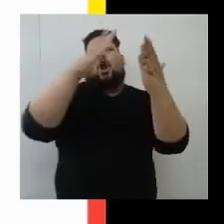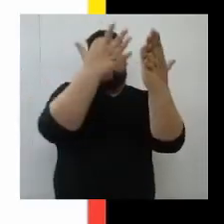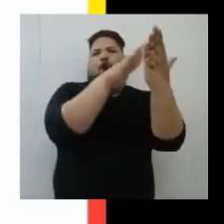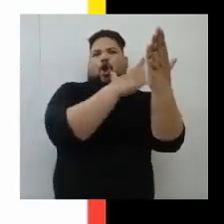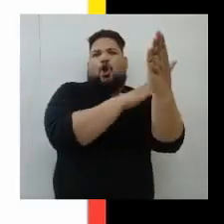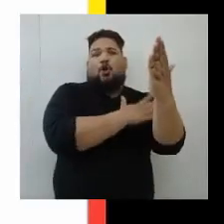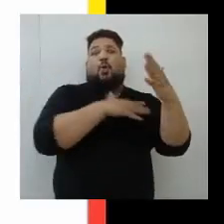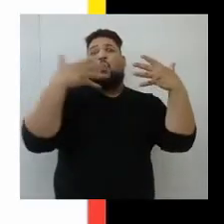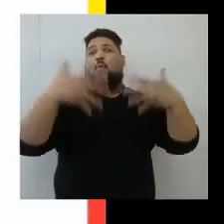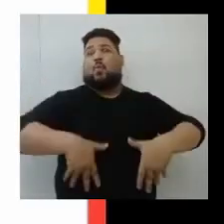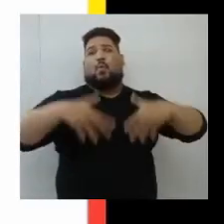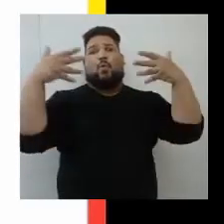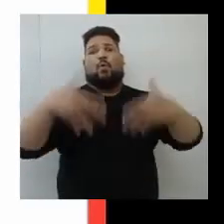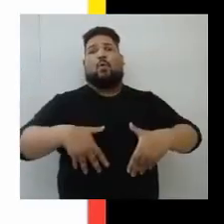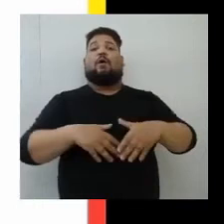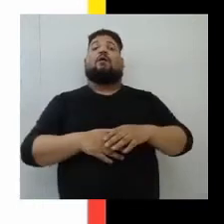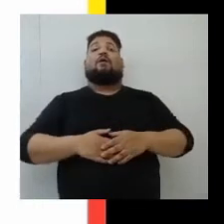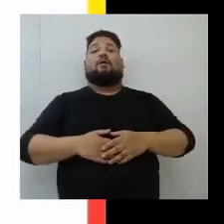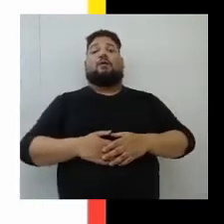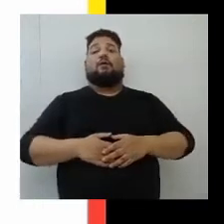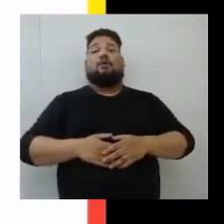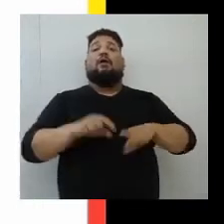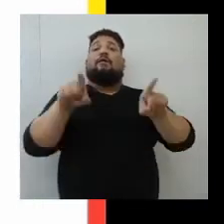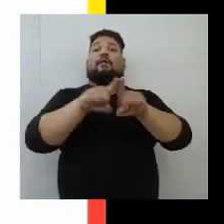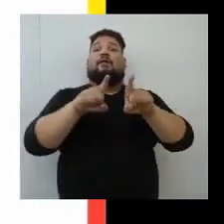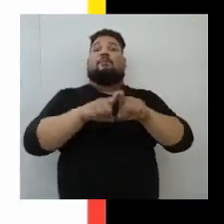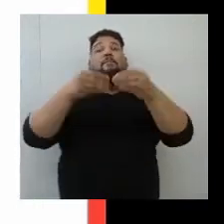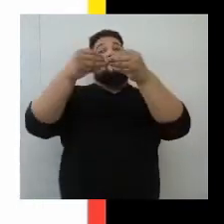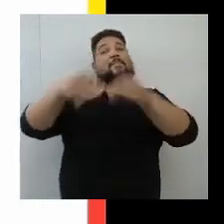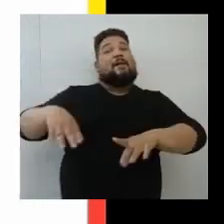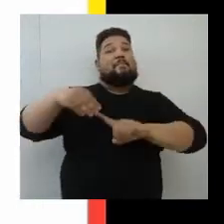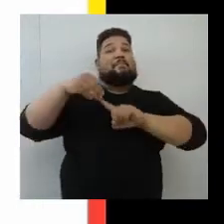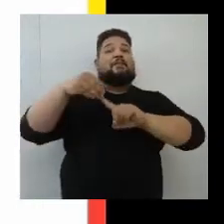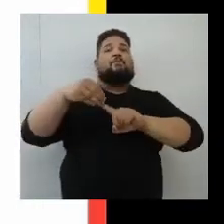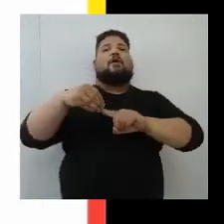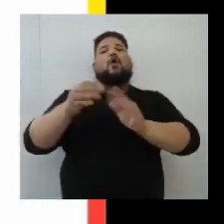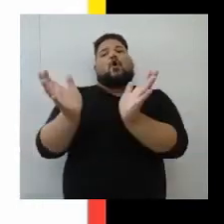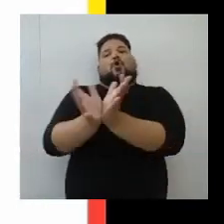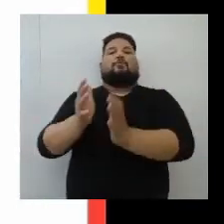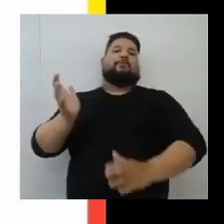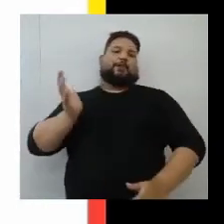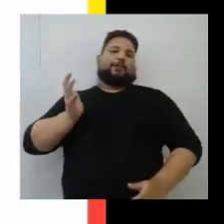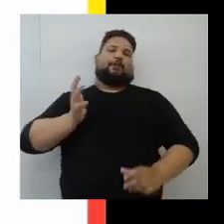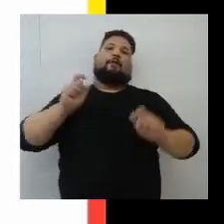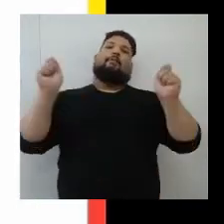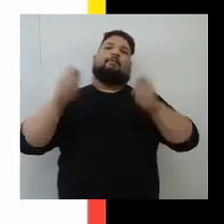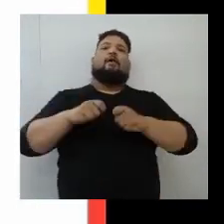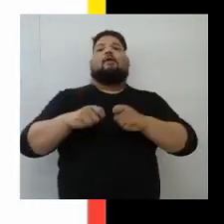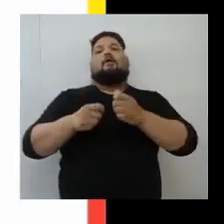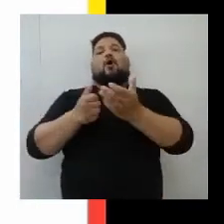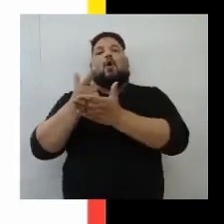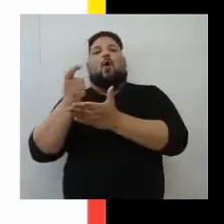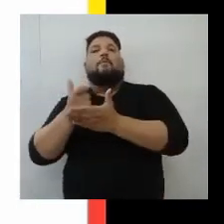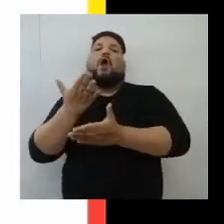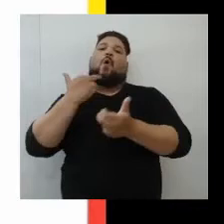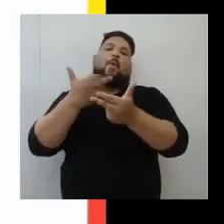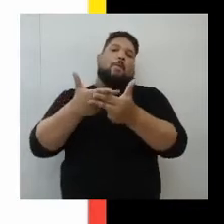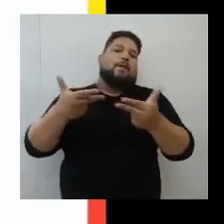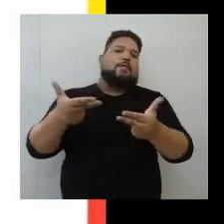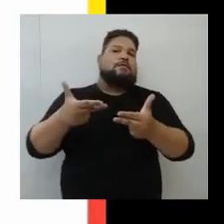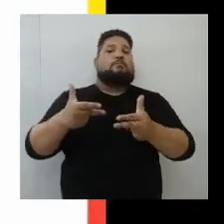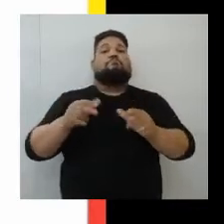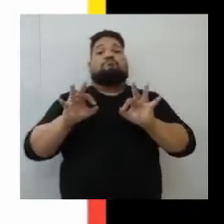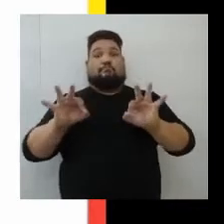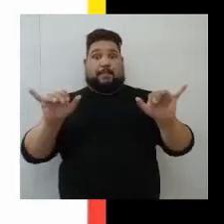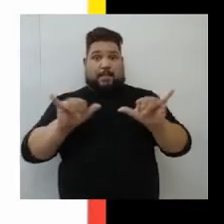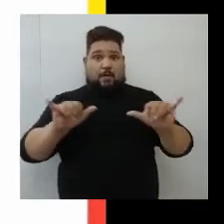assustadores e, para a gente ter prejuízo maior, apenas os mais ricos tinham acesso ao pouco alimento que tinham.